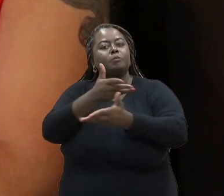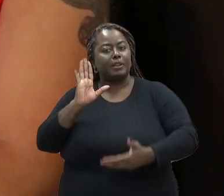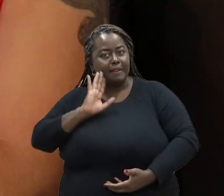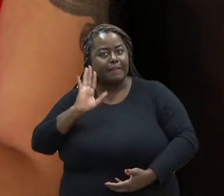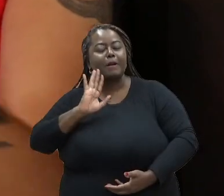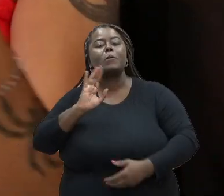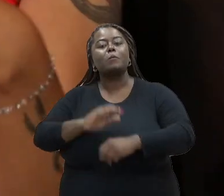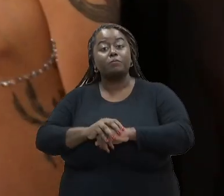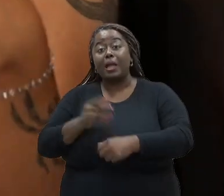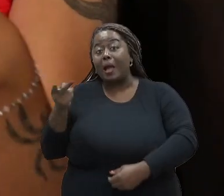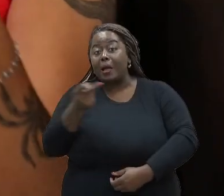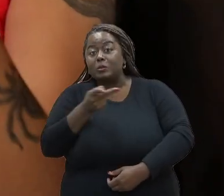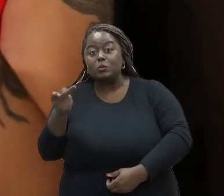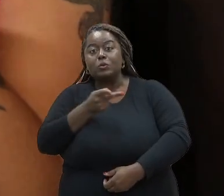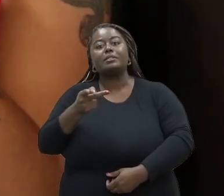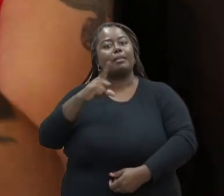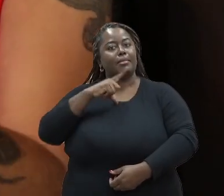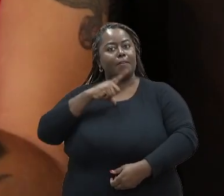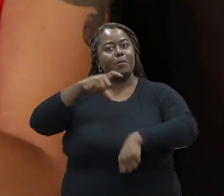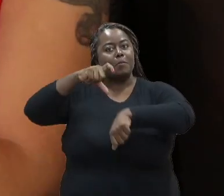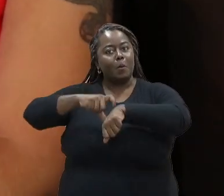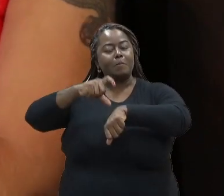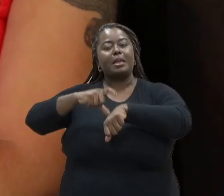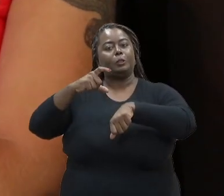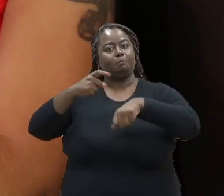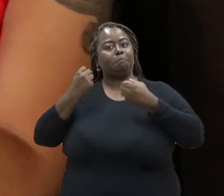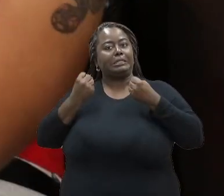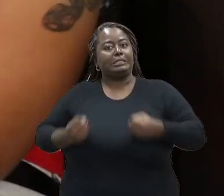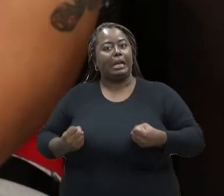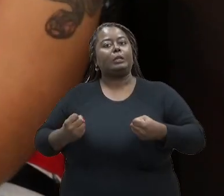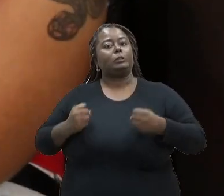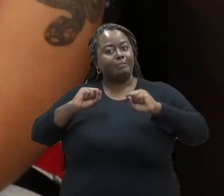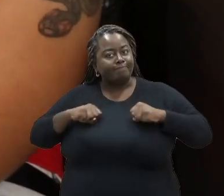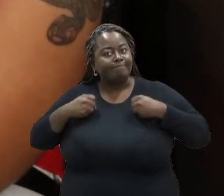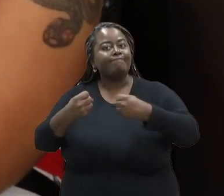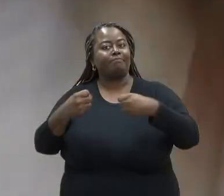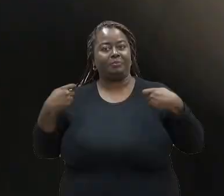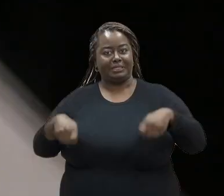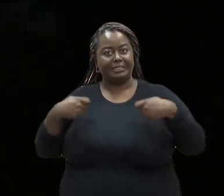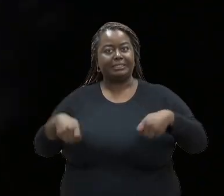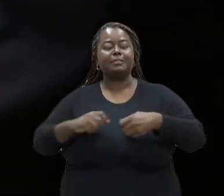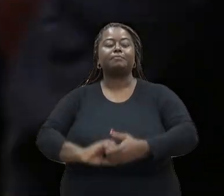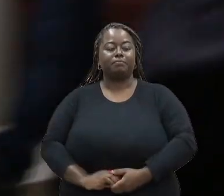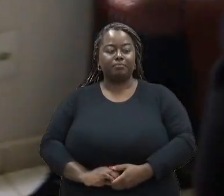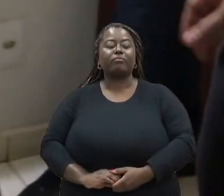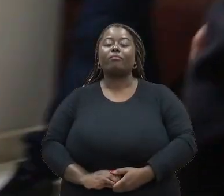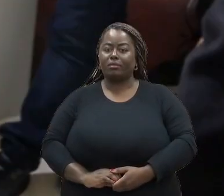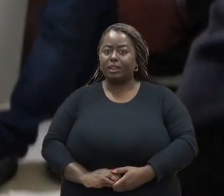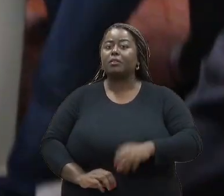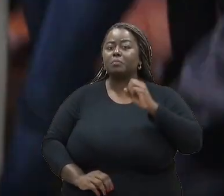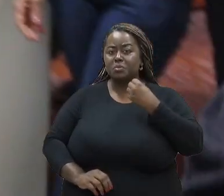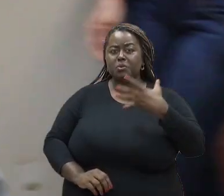E ambas tiveram cenas muito pesadas, assim, que exigiram muito delas também. Cenas do curta